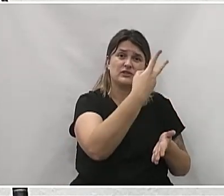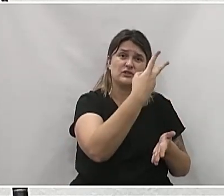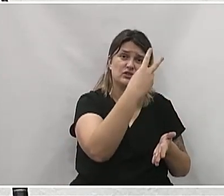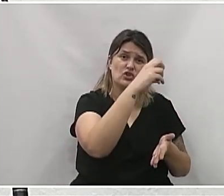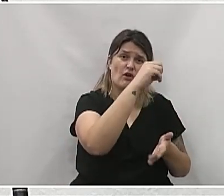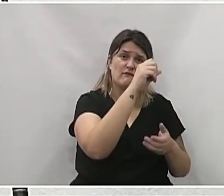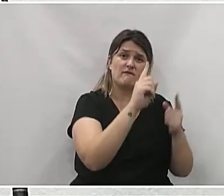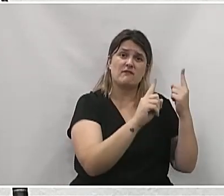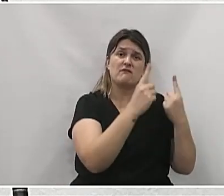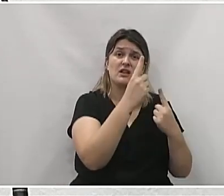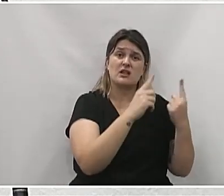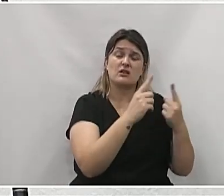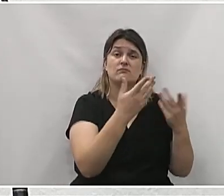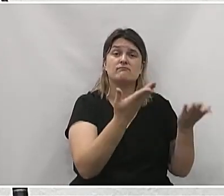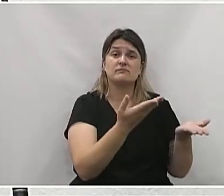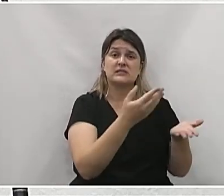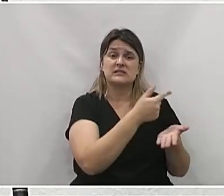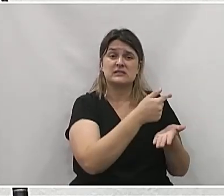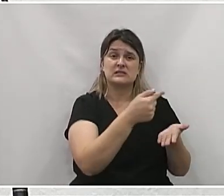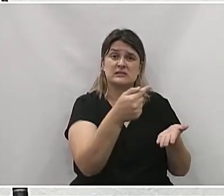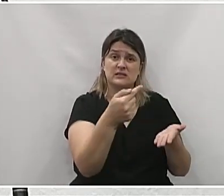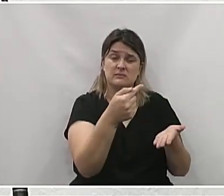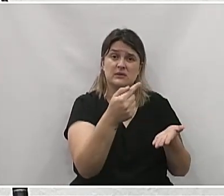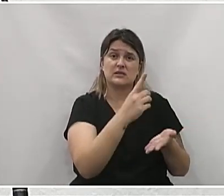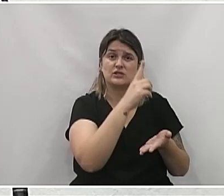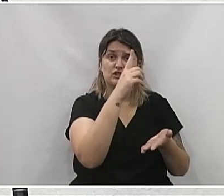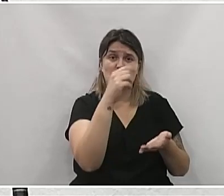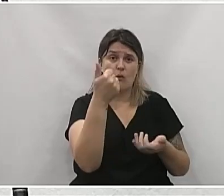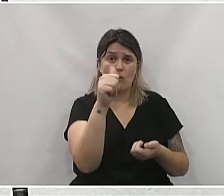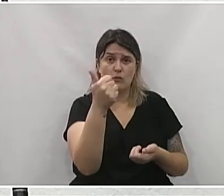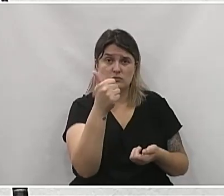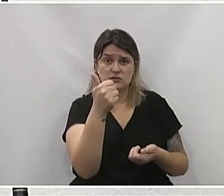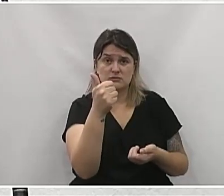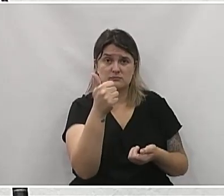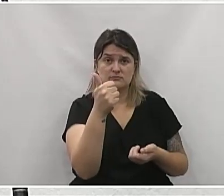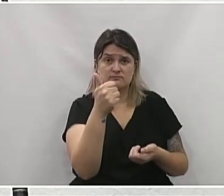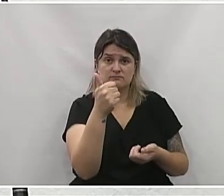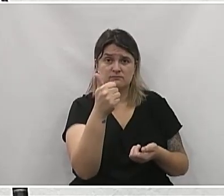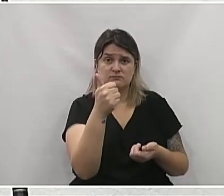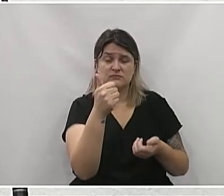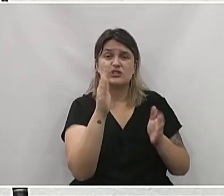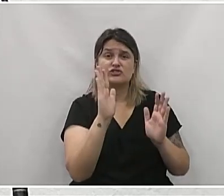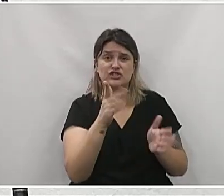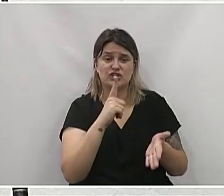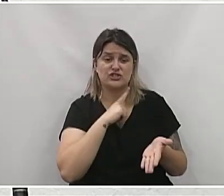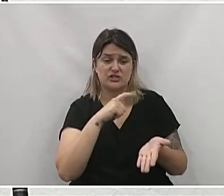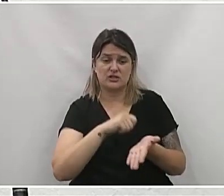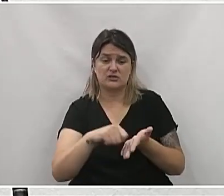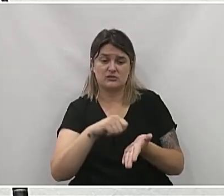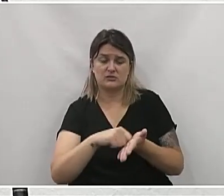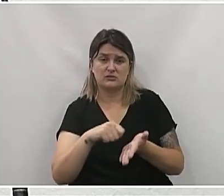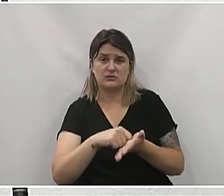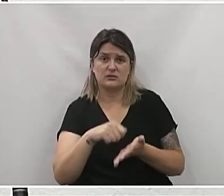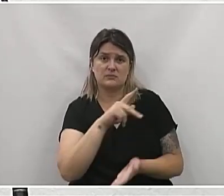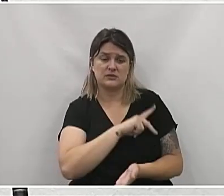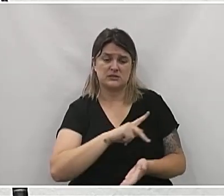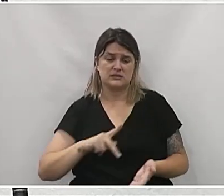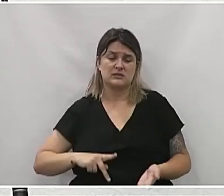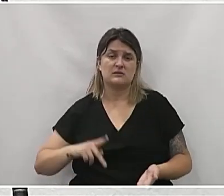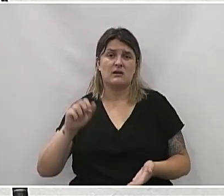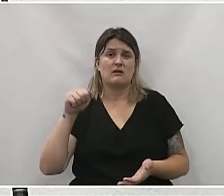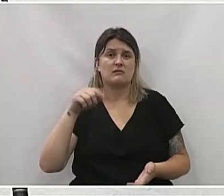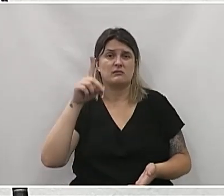fevereiro. Na semana do dia 11, já tinha assinatura do presidente da